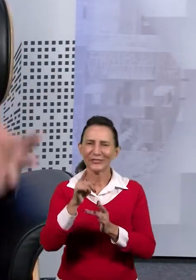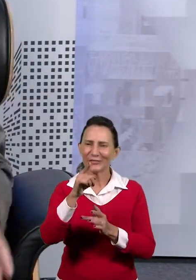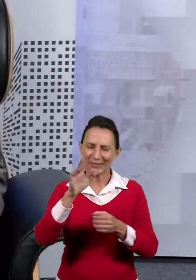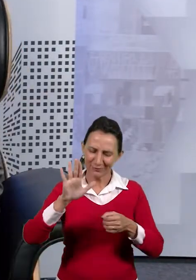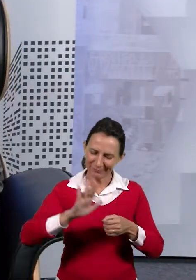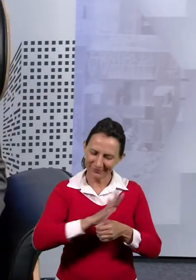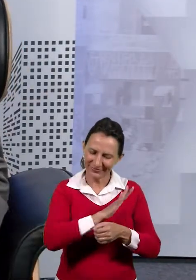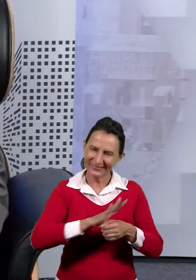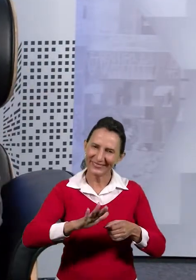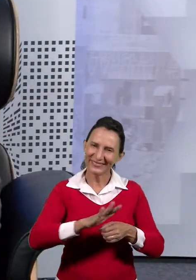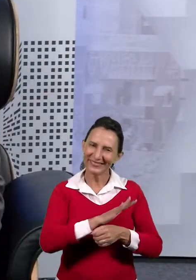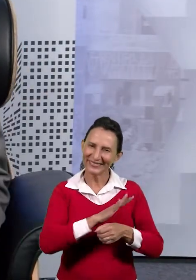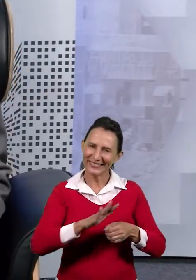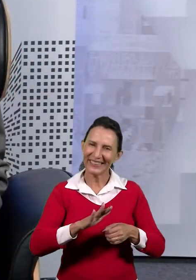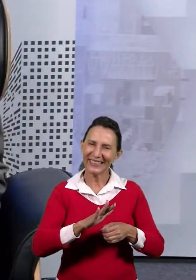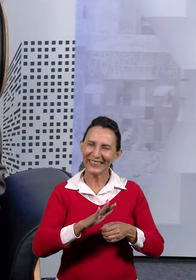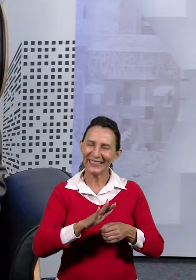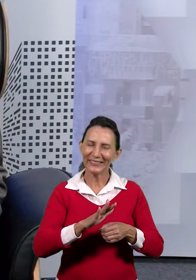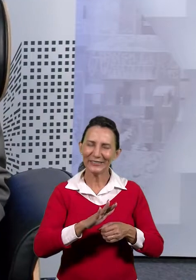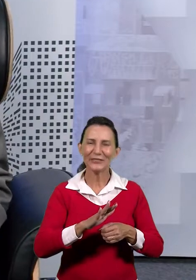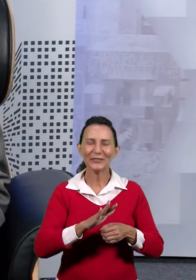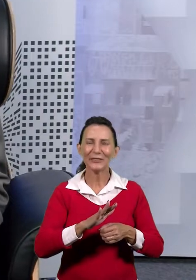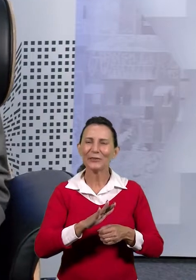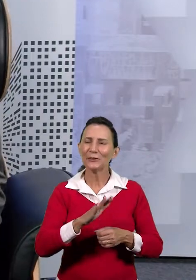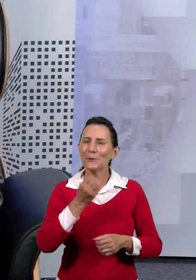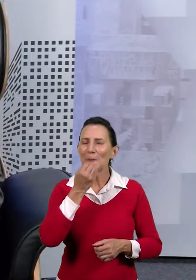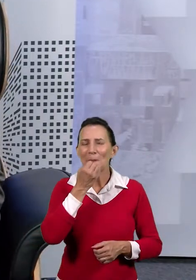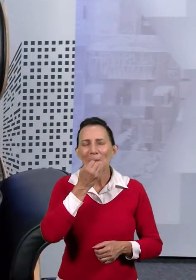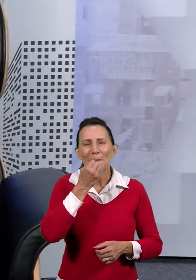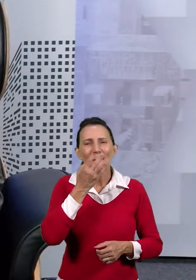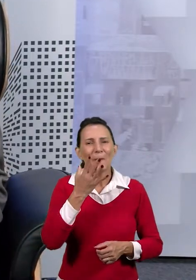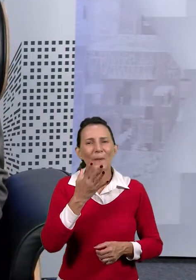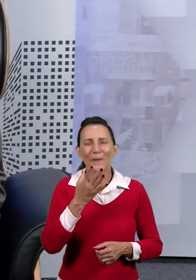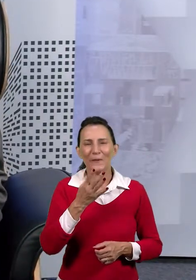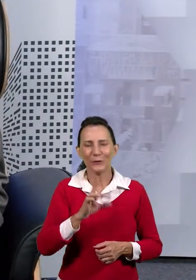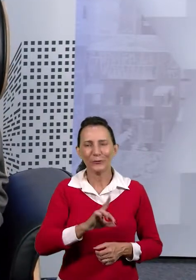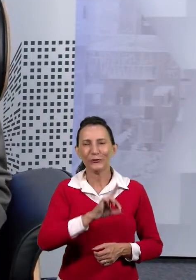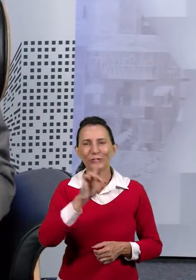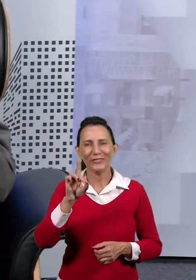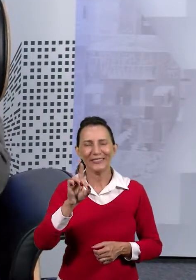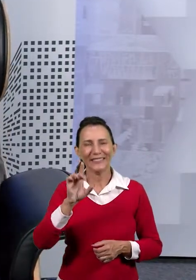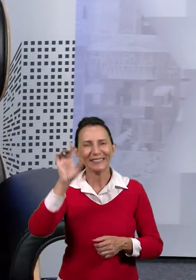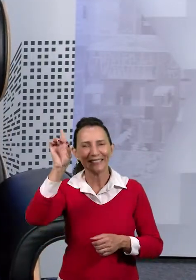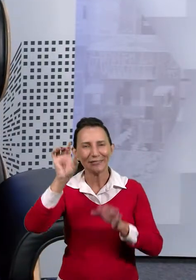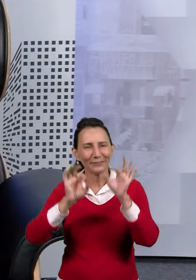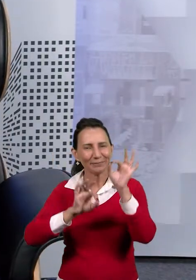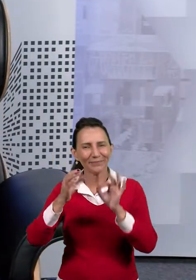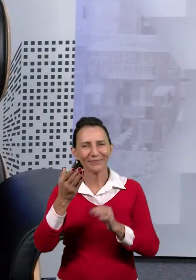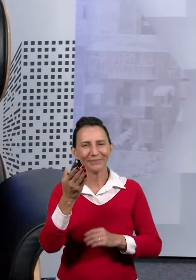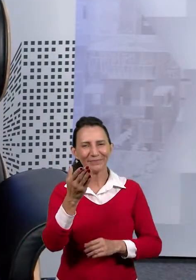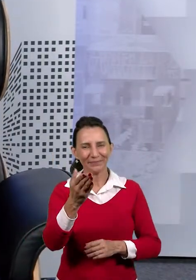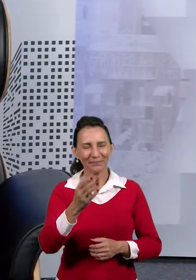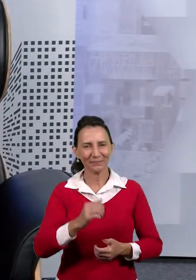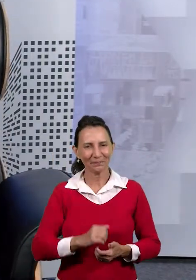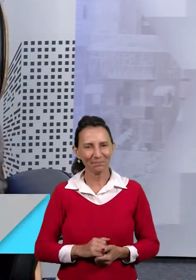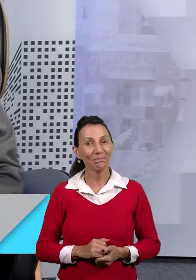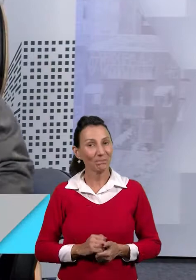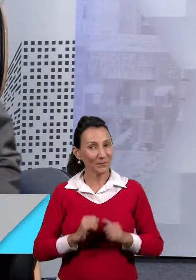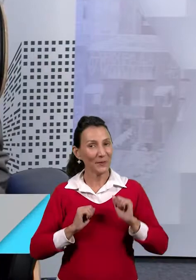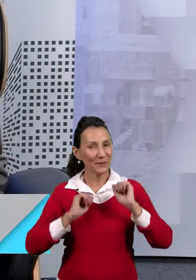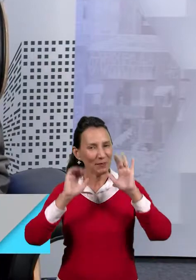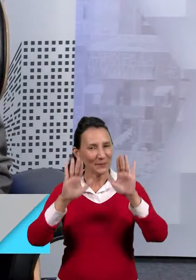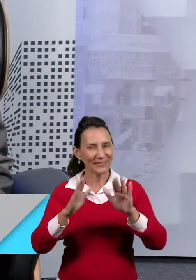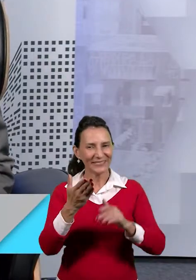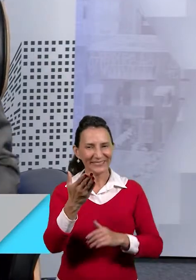cheias de viverem os melhores dias que irão vir para elas. Eu abençoo